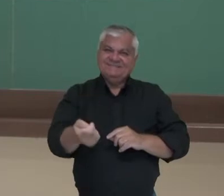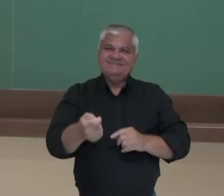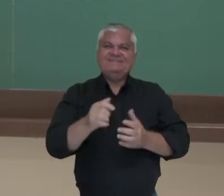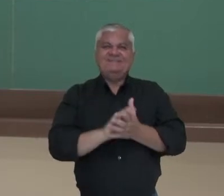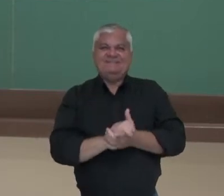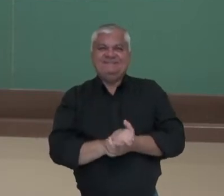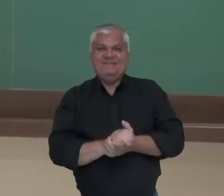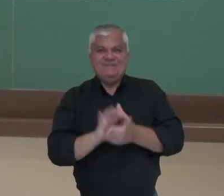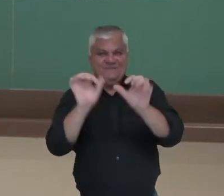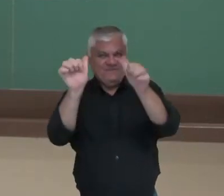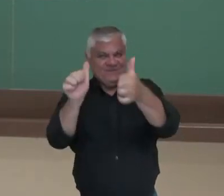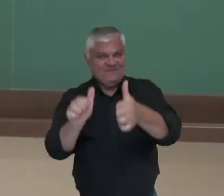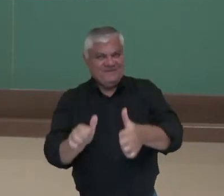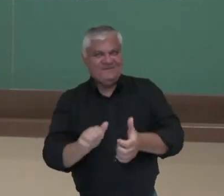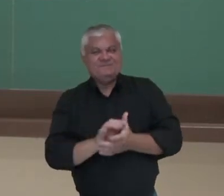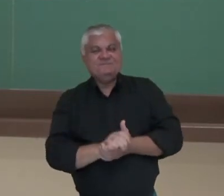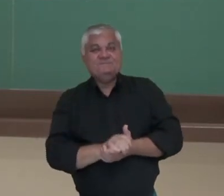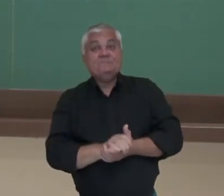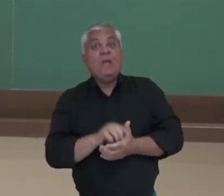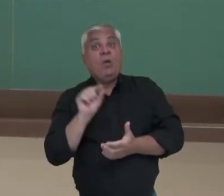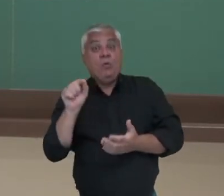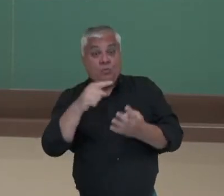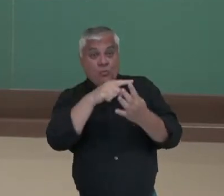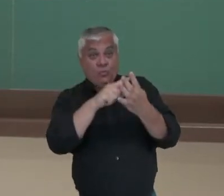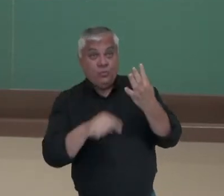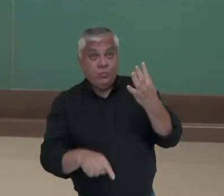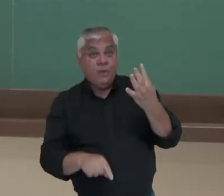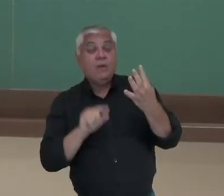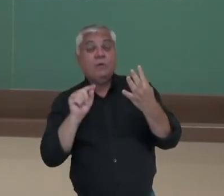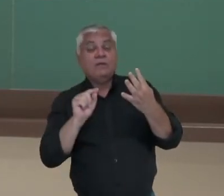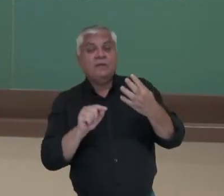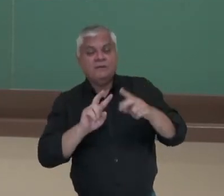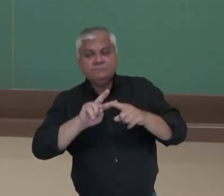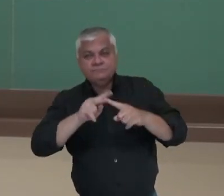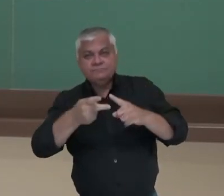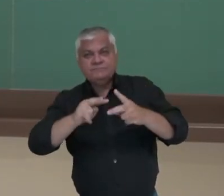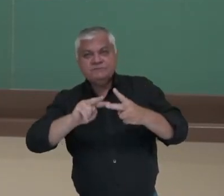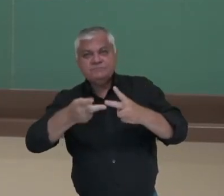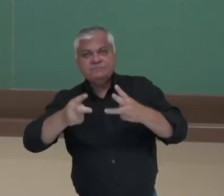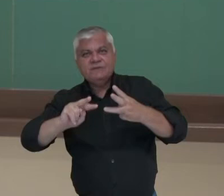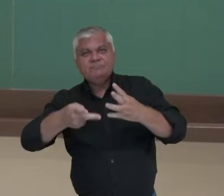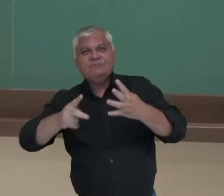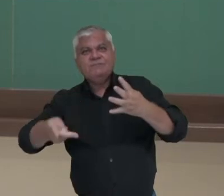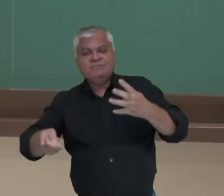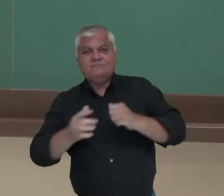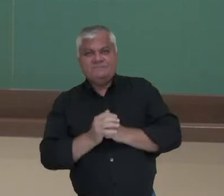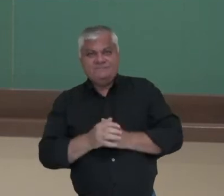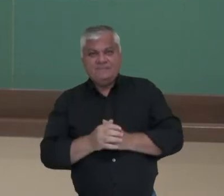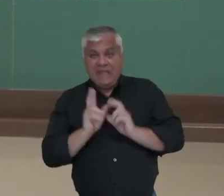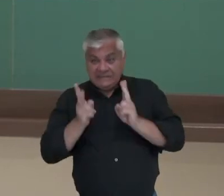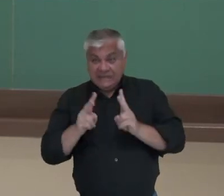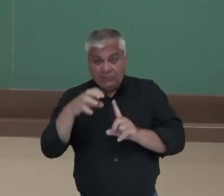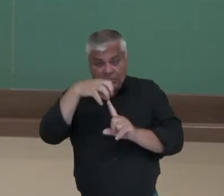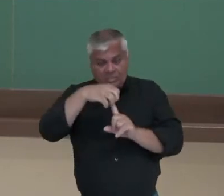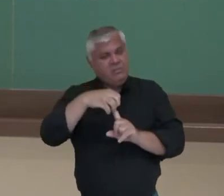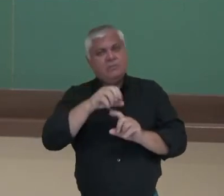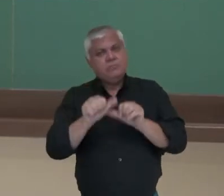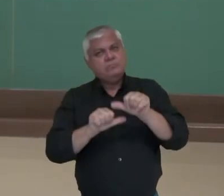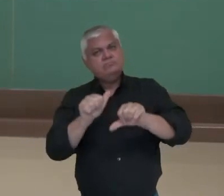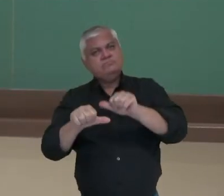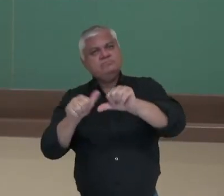dele, ok? Isso, obviamente, para se reproduzir, então ele não passa a vida toda nesse formato,